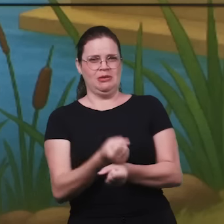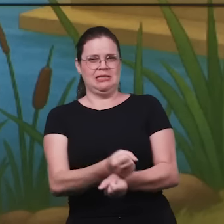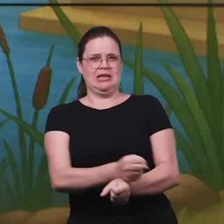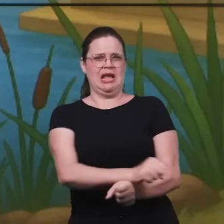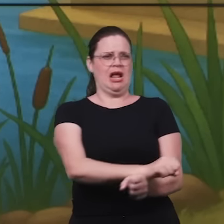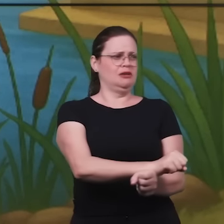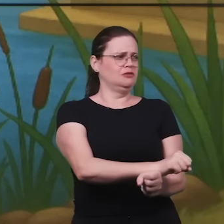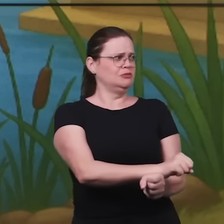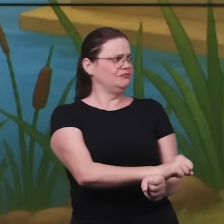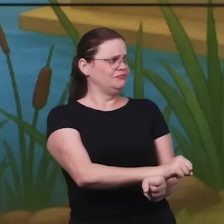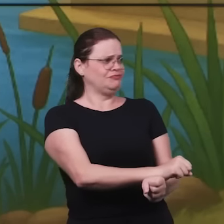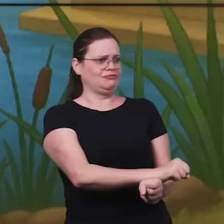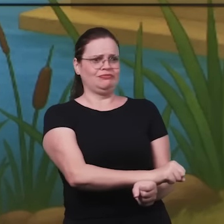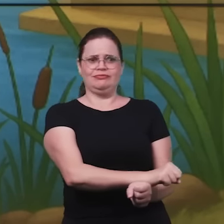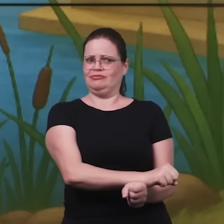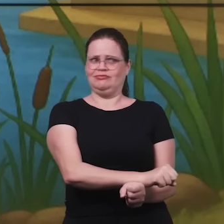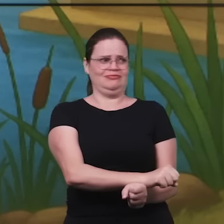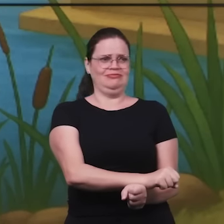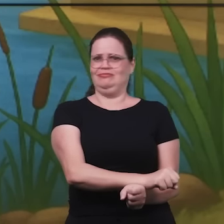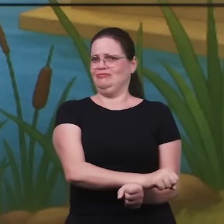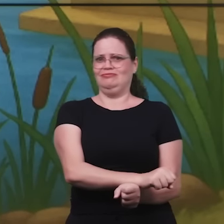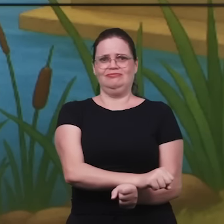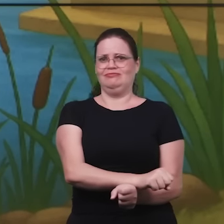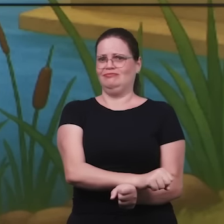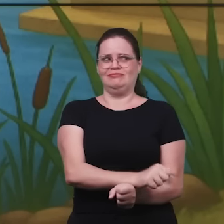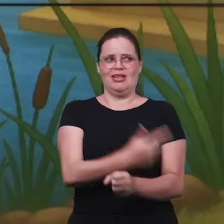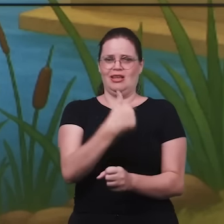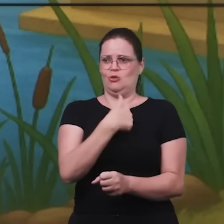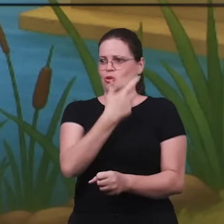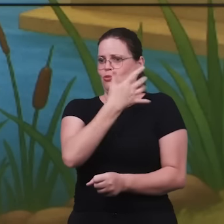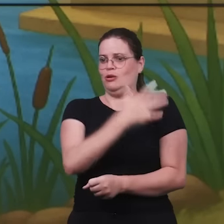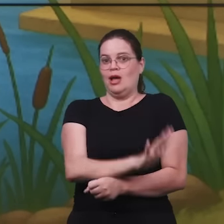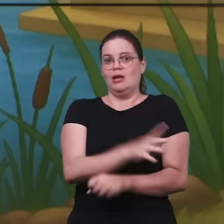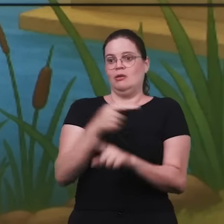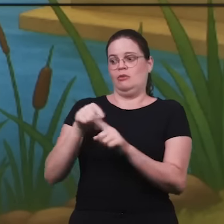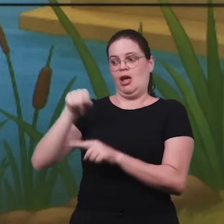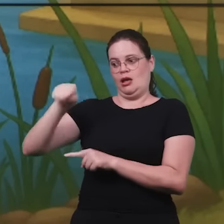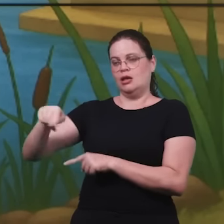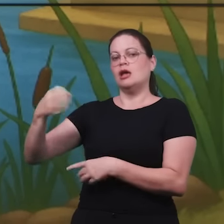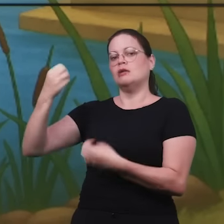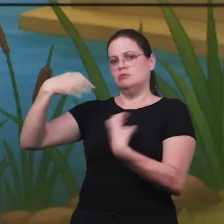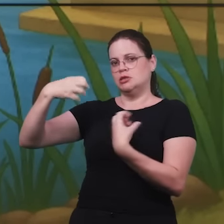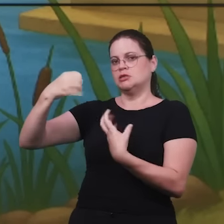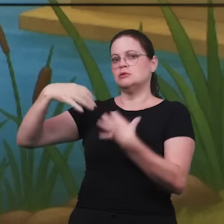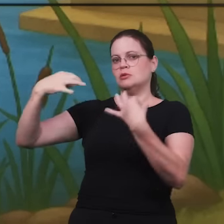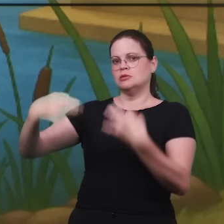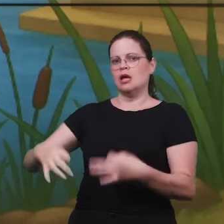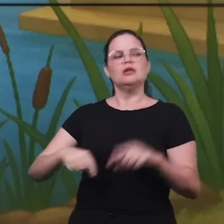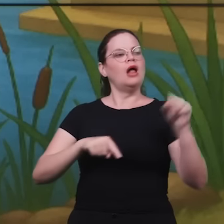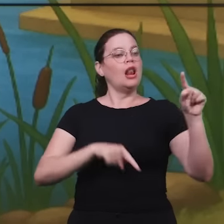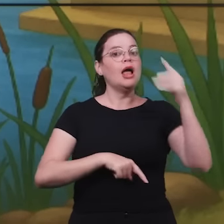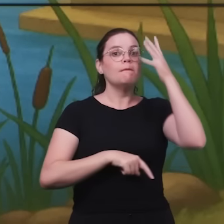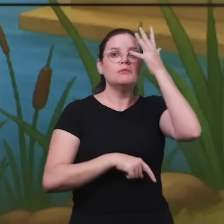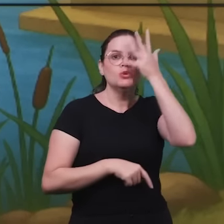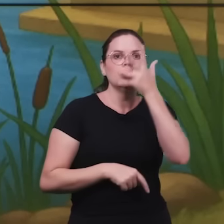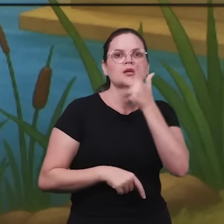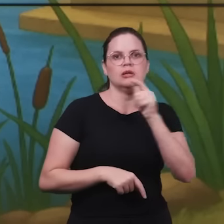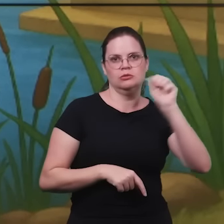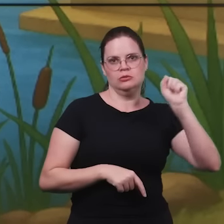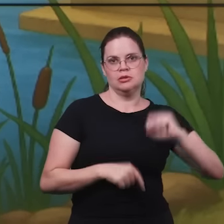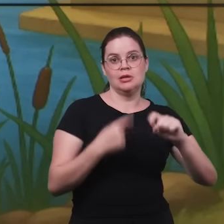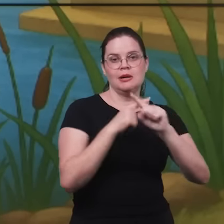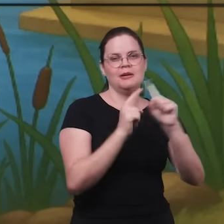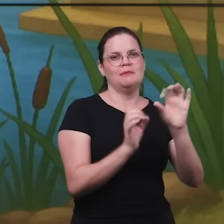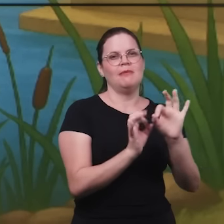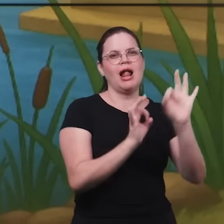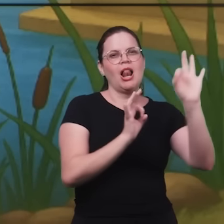daquilo era como ele tinha aprendido em Judá. E mesmo estando num local bonito, longe da sua família,